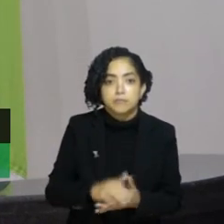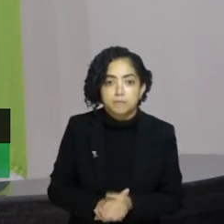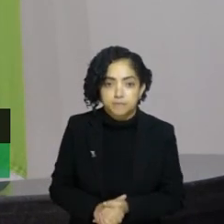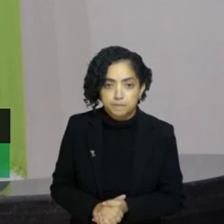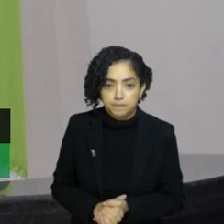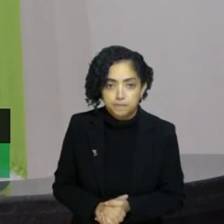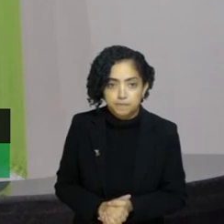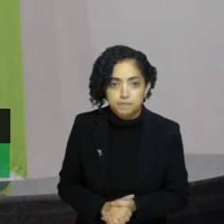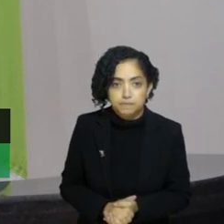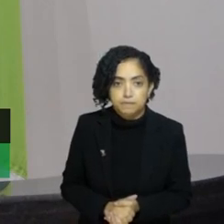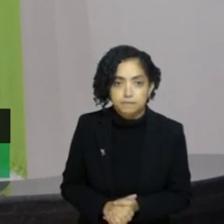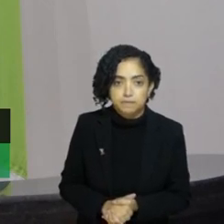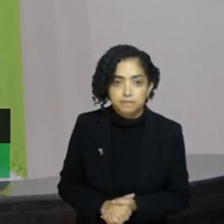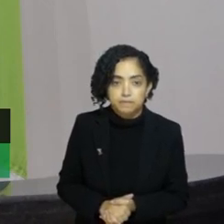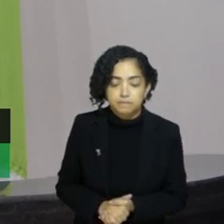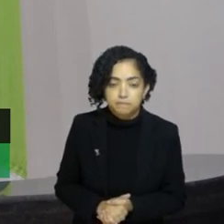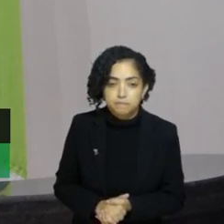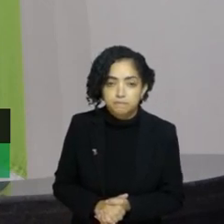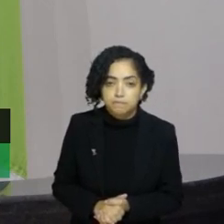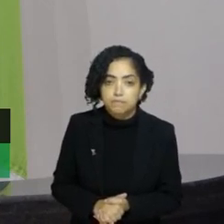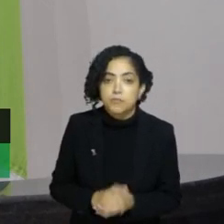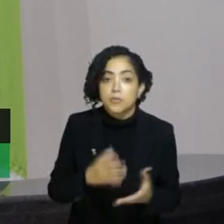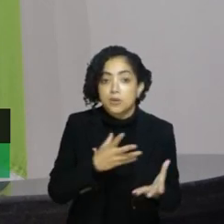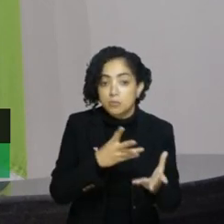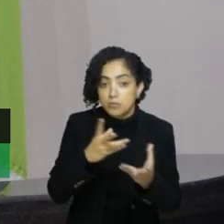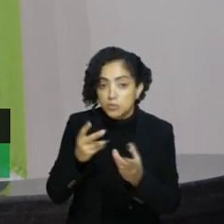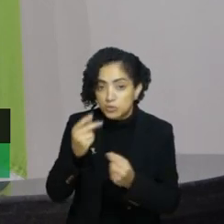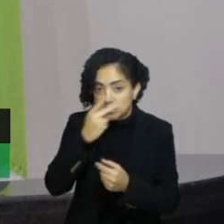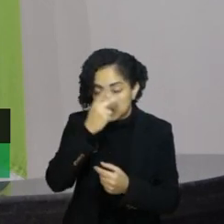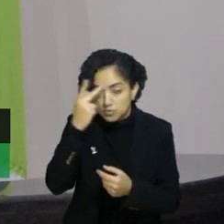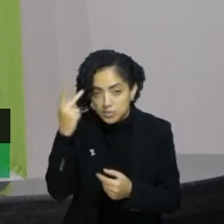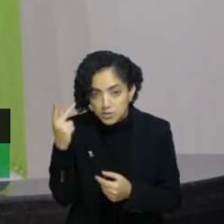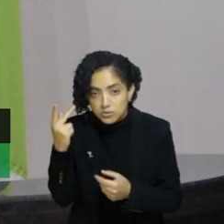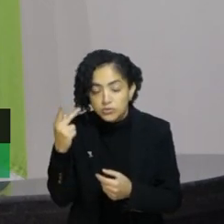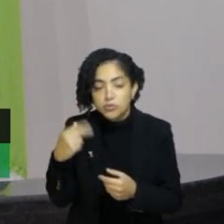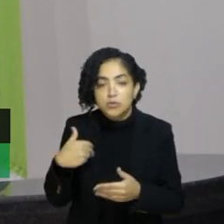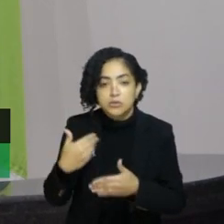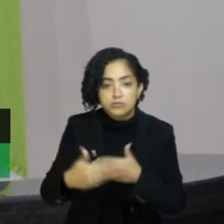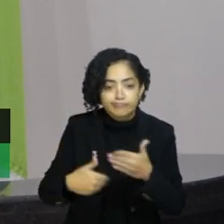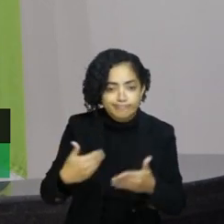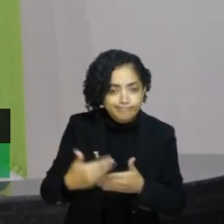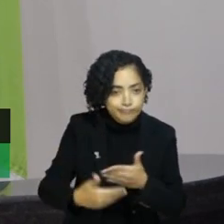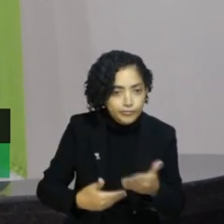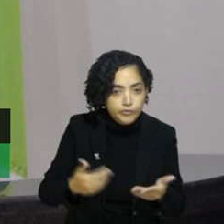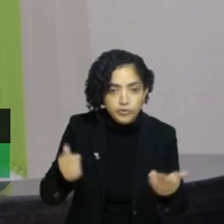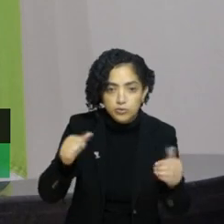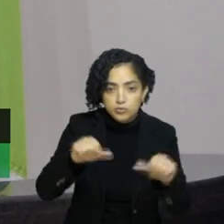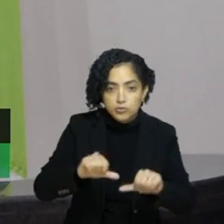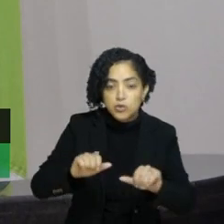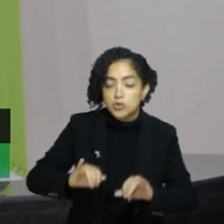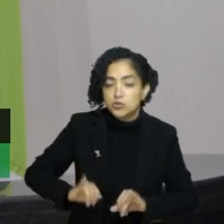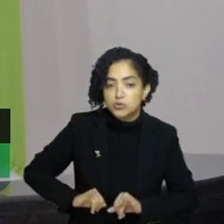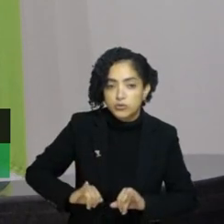um minuto, deputado. Milhões de brasileiros ao infortúnio e à dor. Eu,